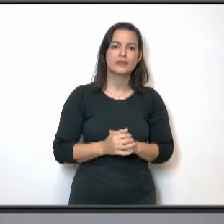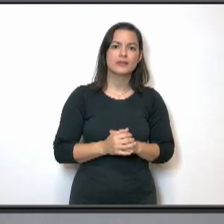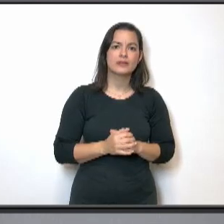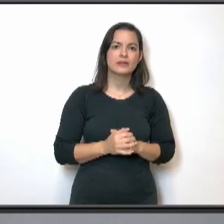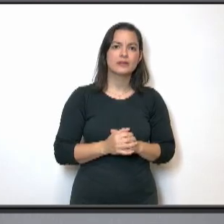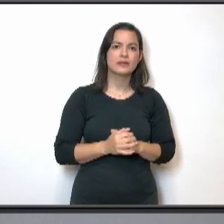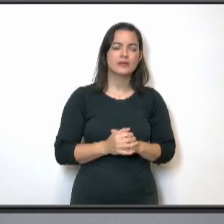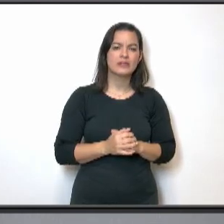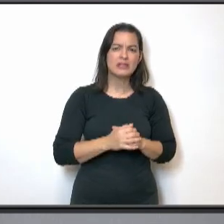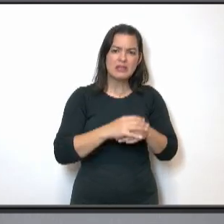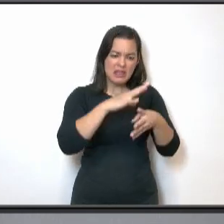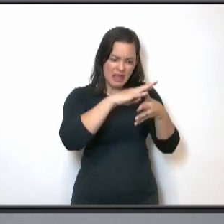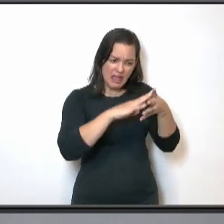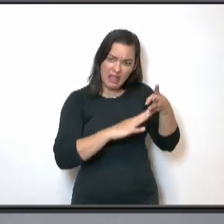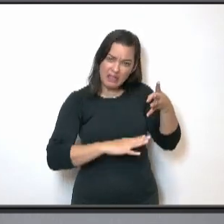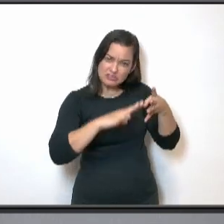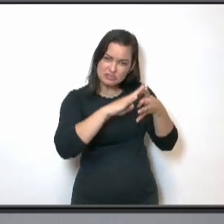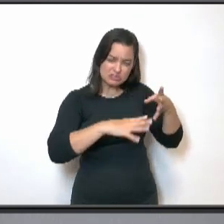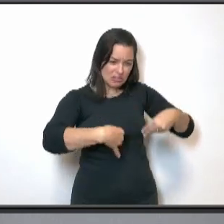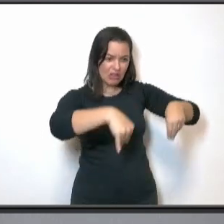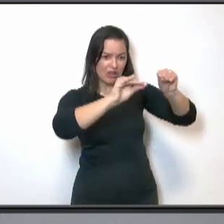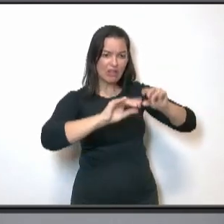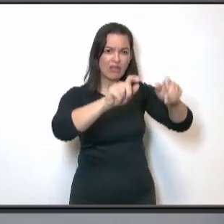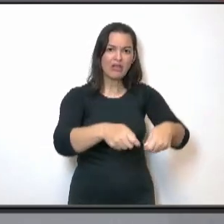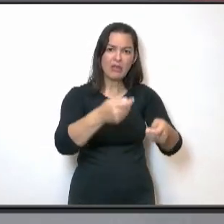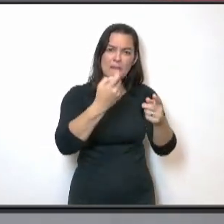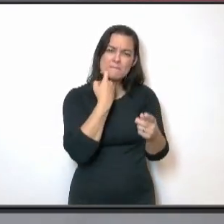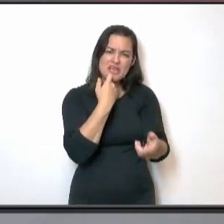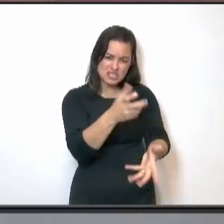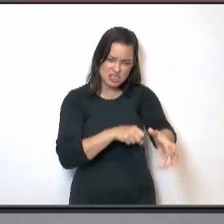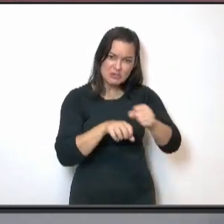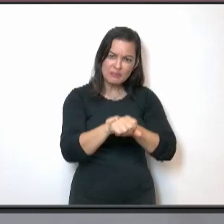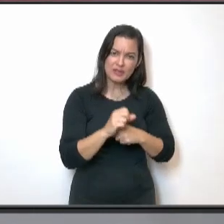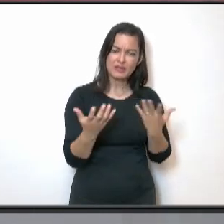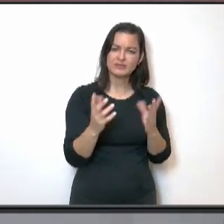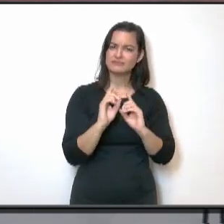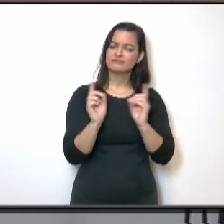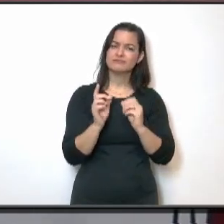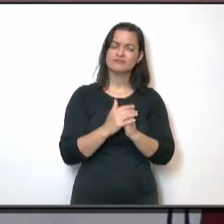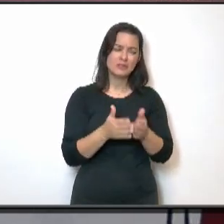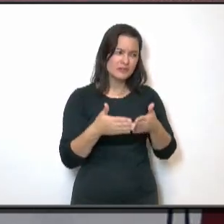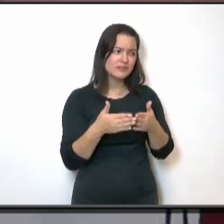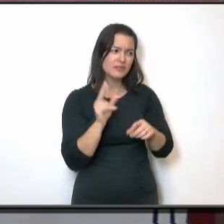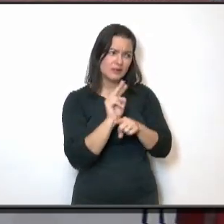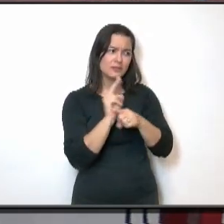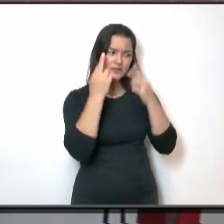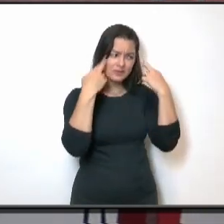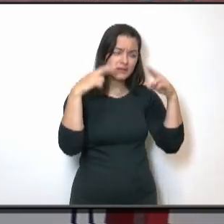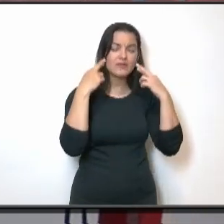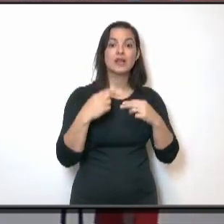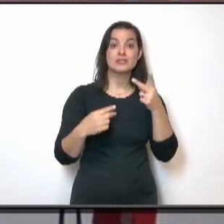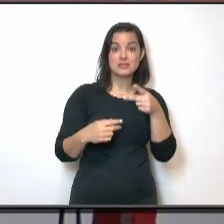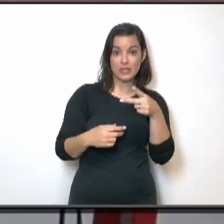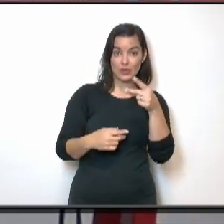Rede, pescaria. Então, Pedro, apacenta as minhas ovelhas. Pela segunda vez: Pedro, você